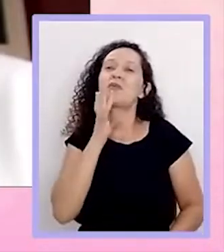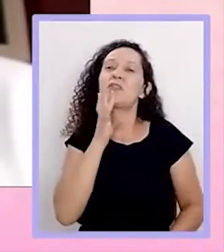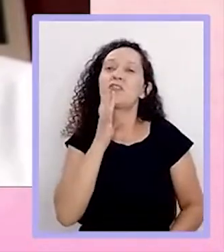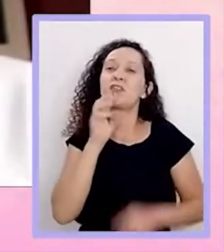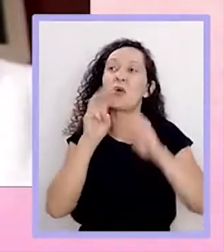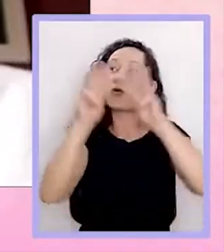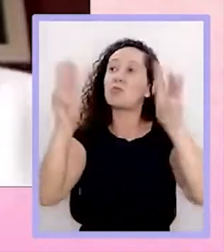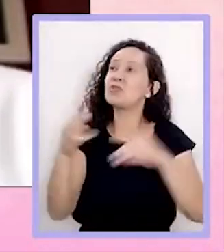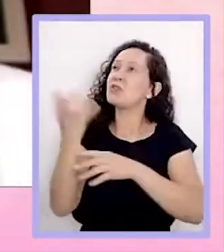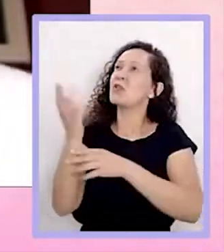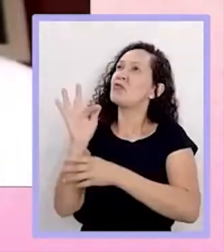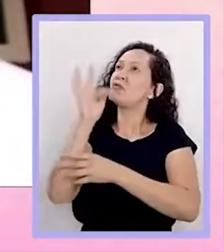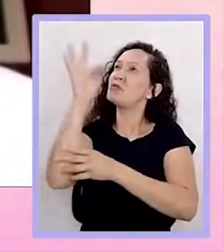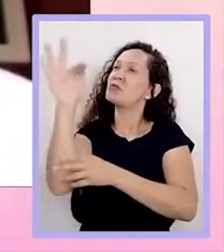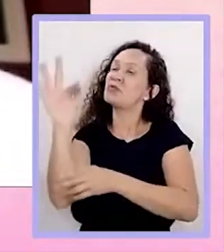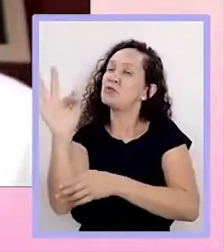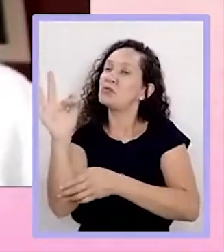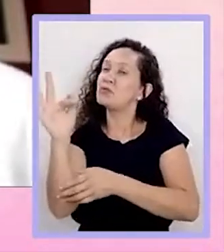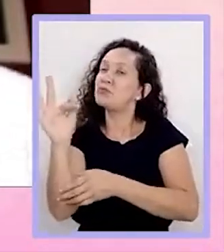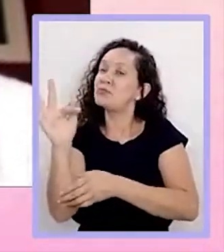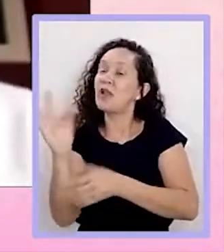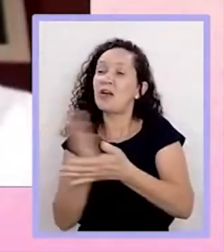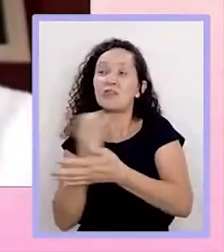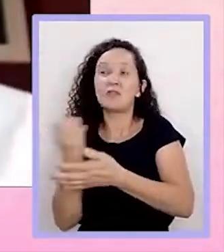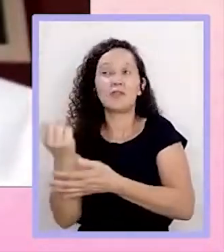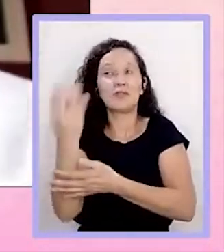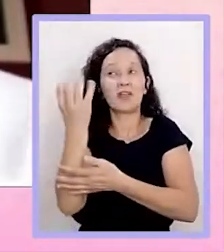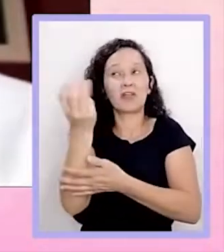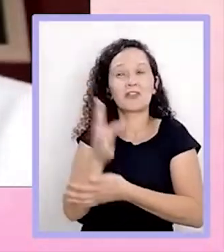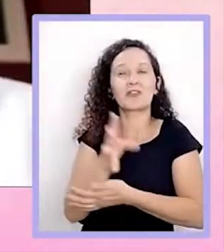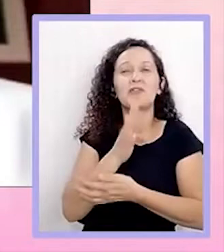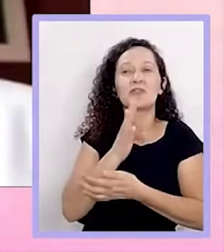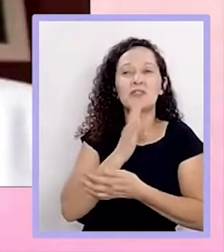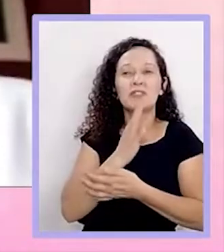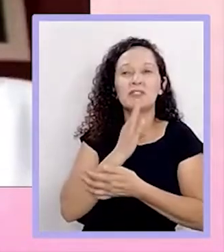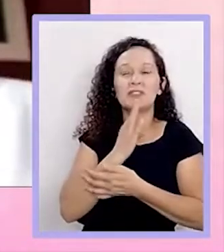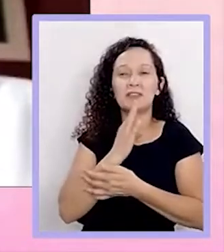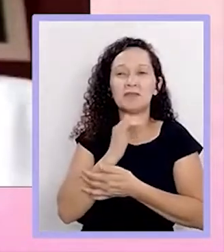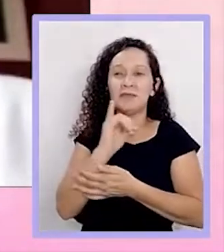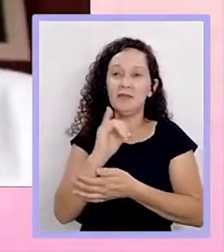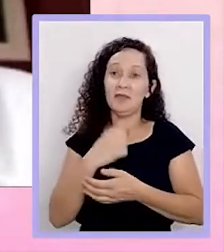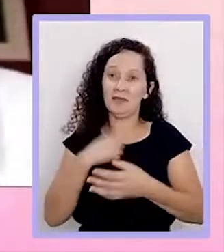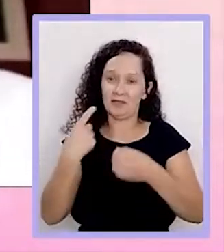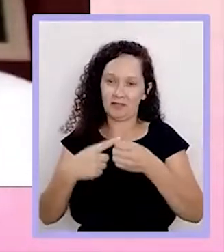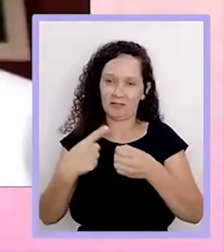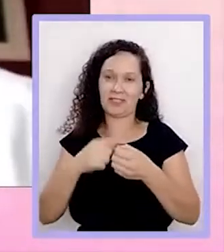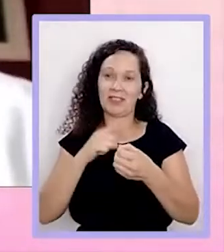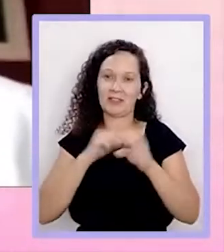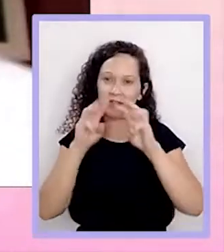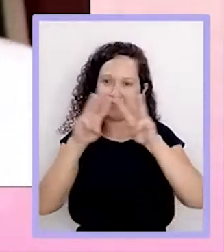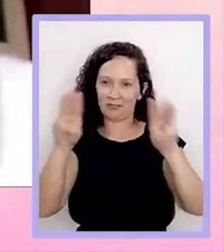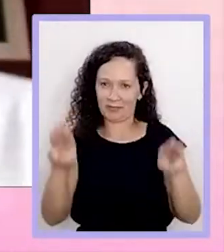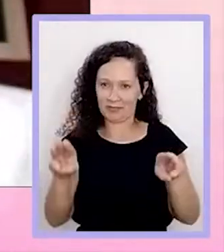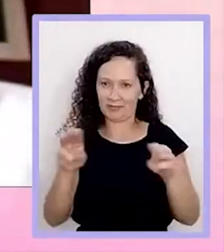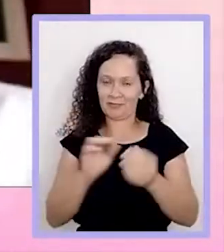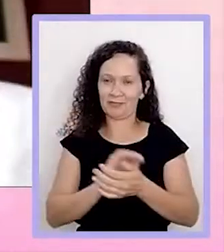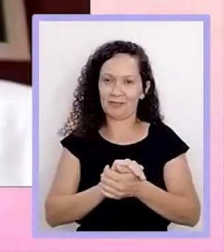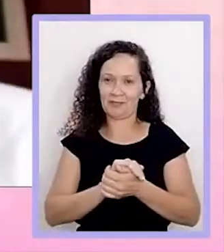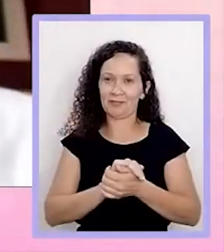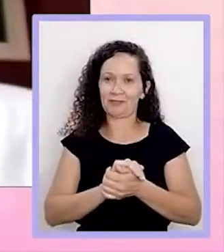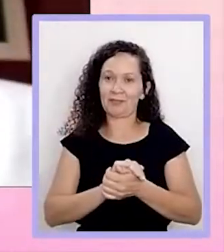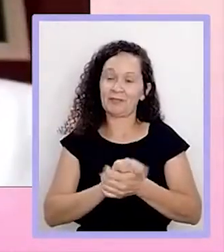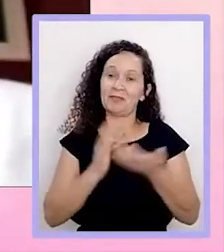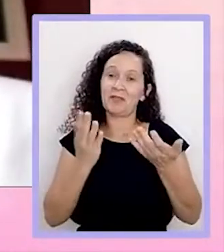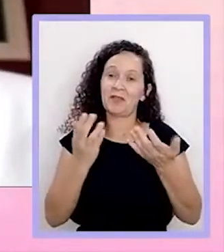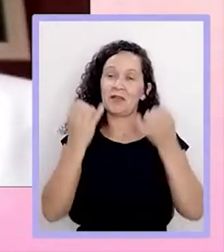visitarei numa determinada viagem ou, né, se está na minha cidade, né? Ou seja, como eu falei, de um